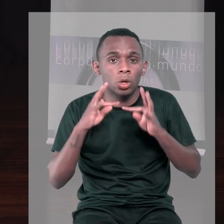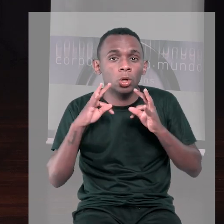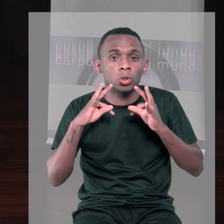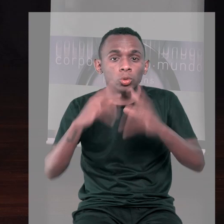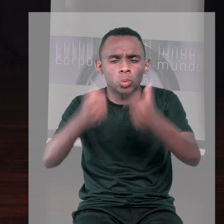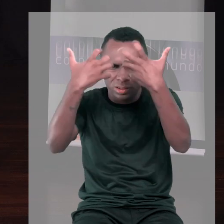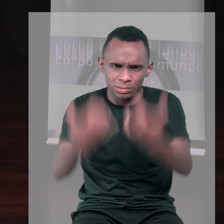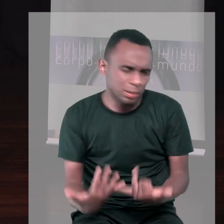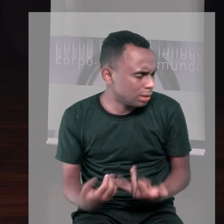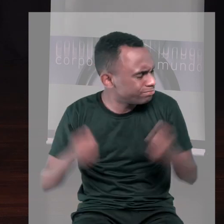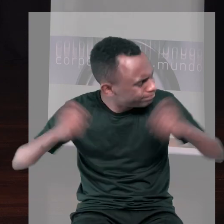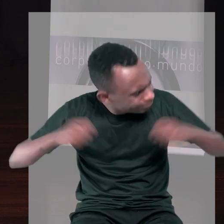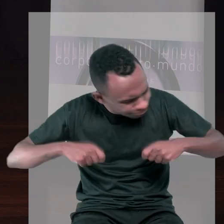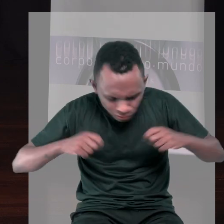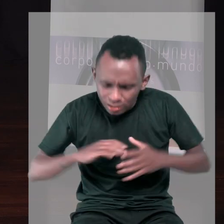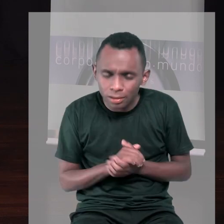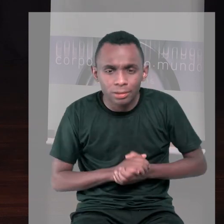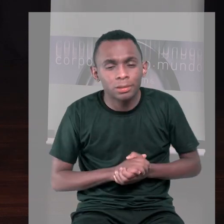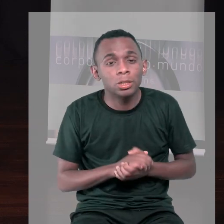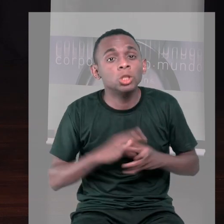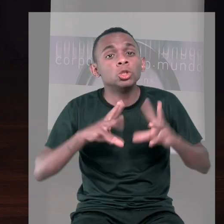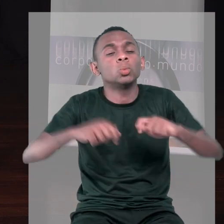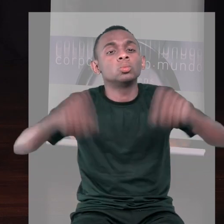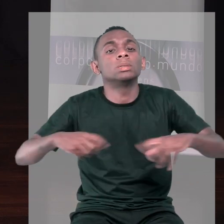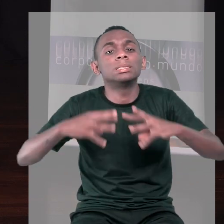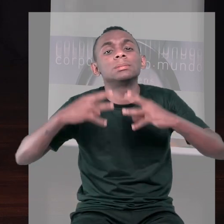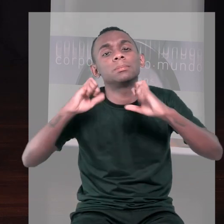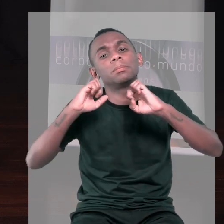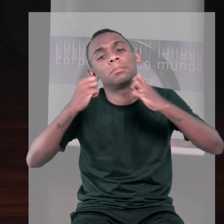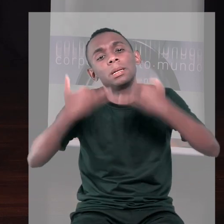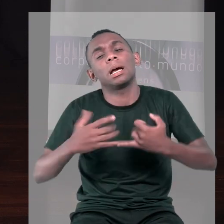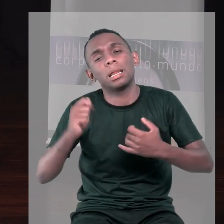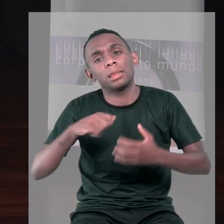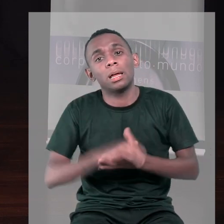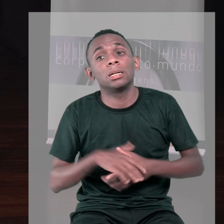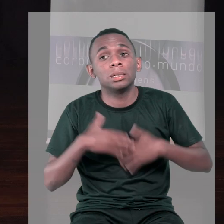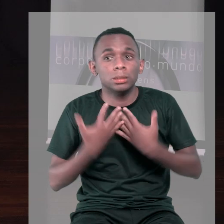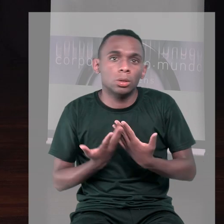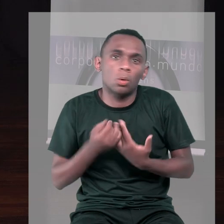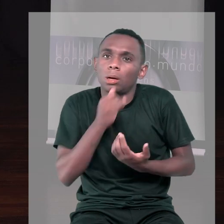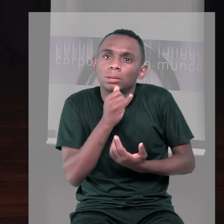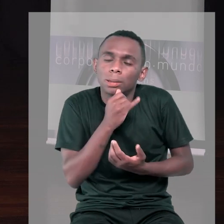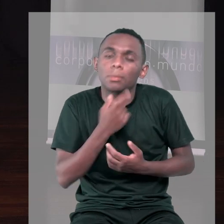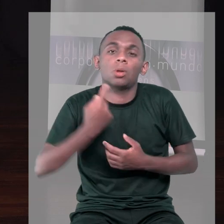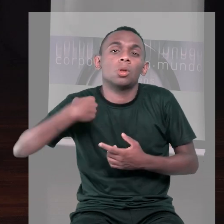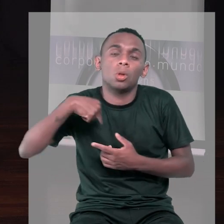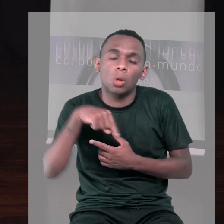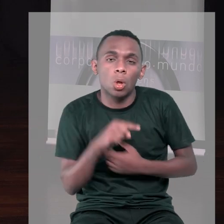nessa acepção, os sistemas totalitários constituem, por excelência,